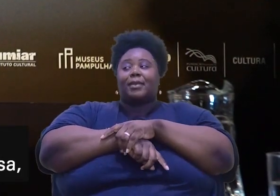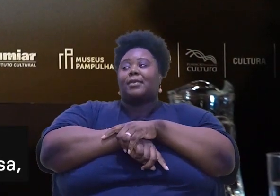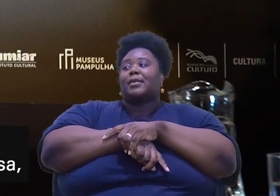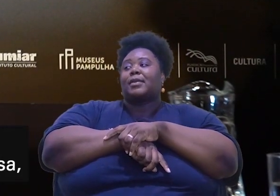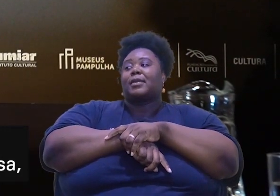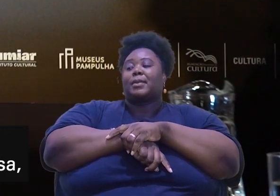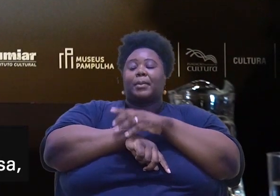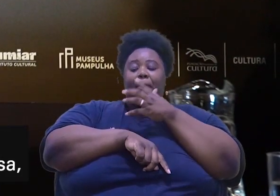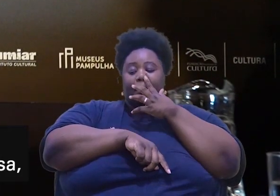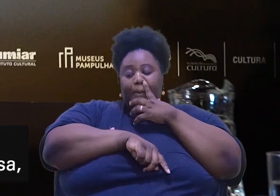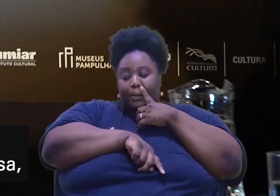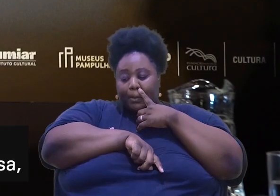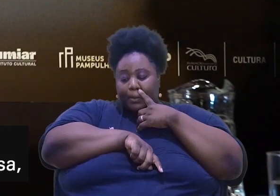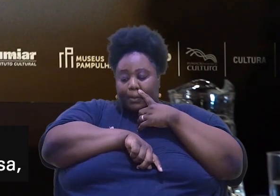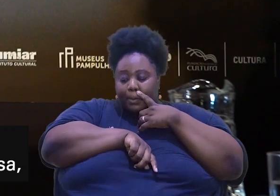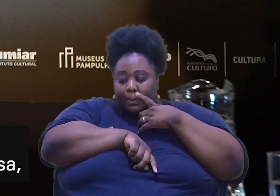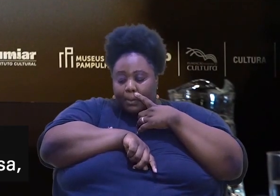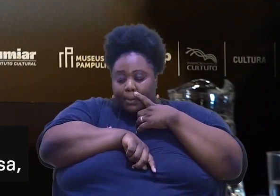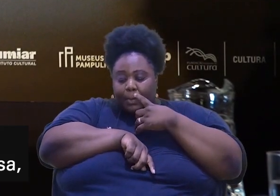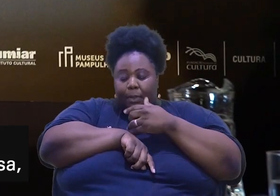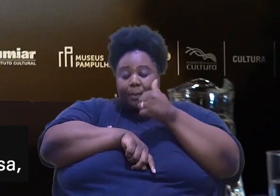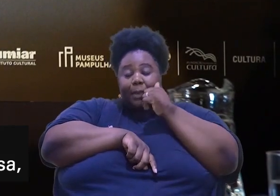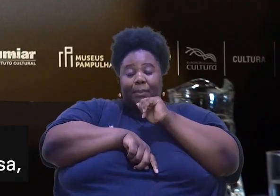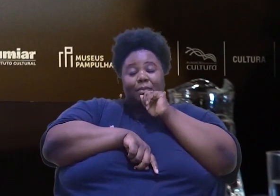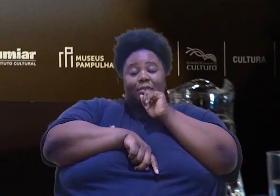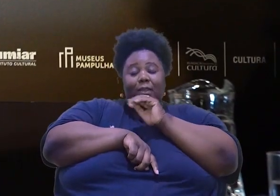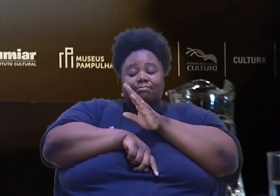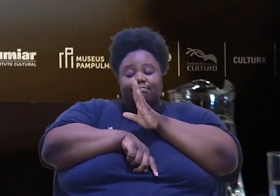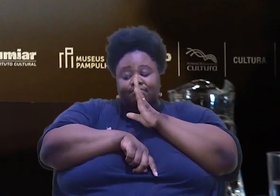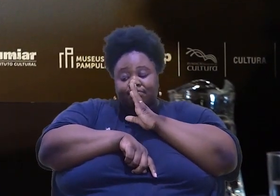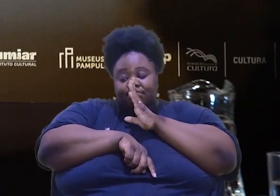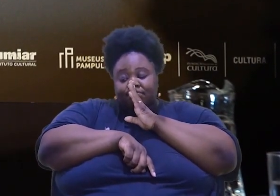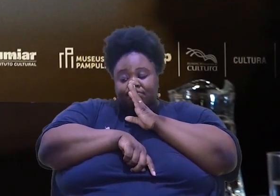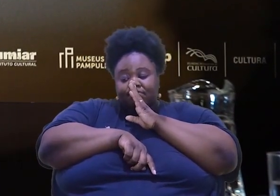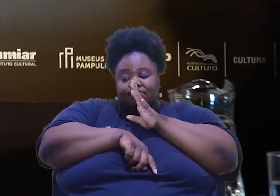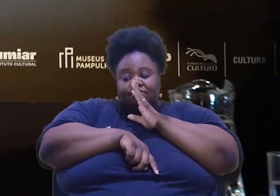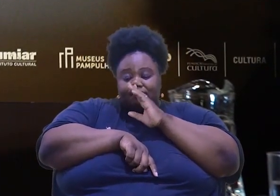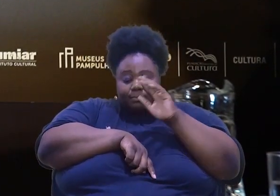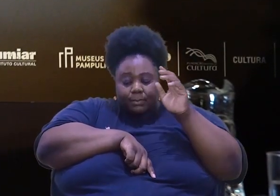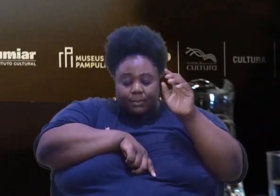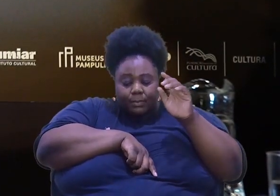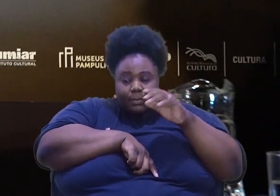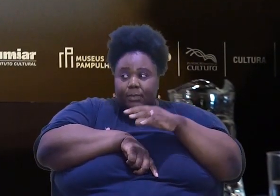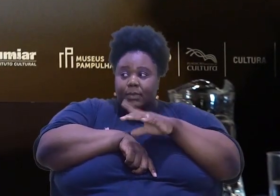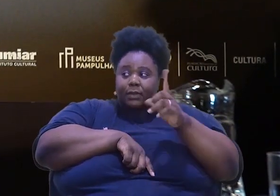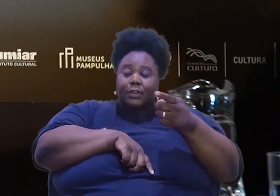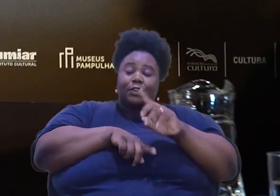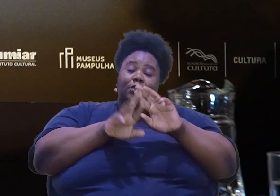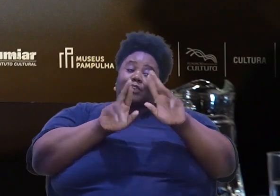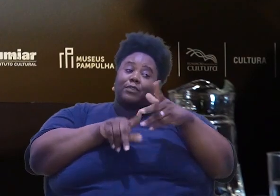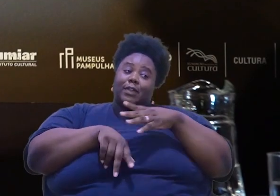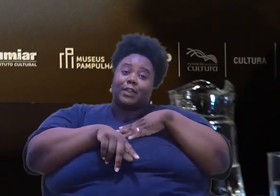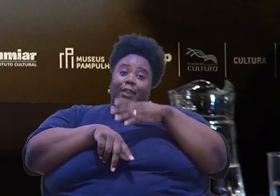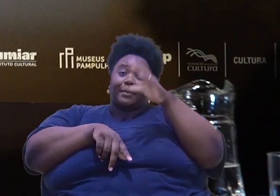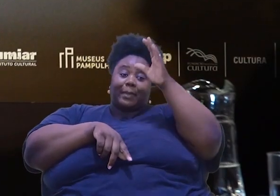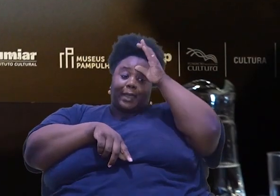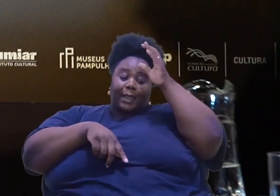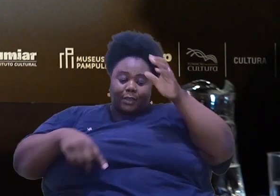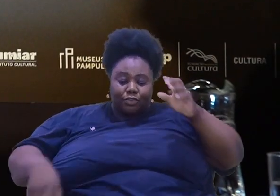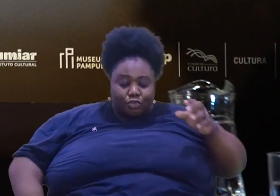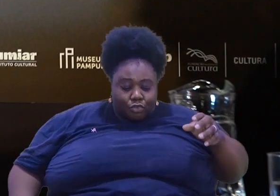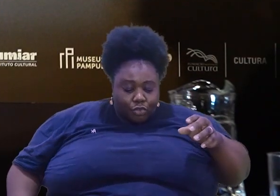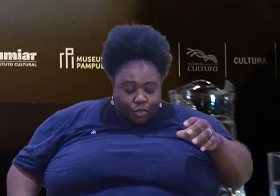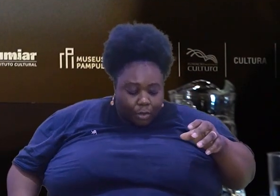uma mulher muito silenciosa, ao contrário da minha tia Lia, né, que falava muito, minha mãe era